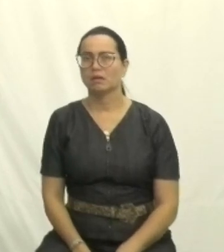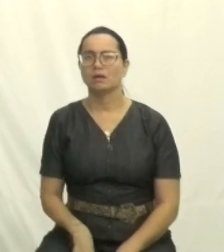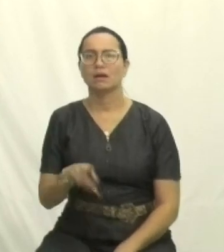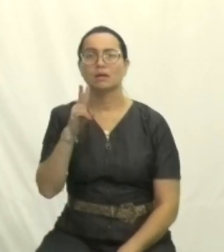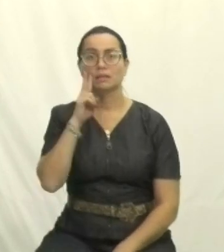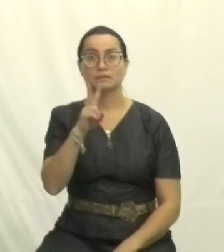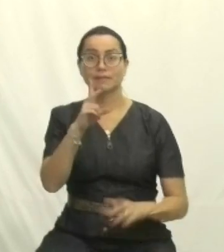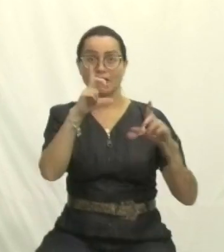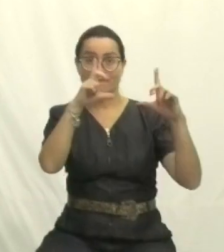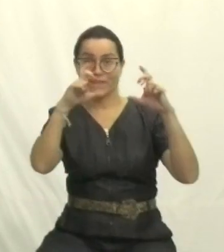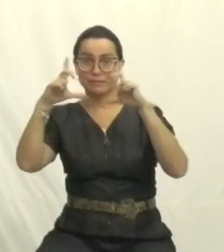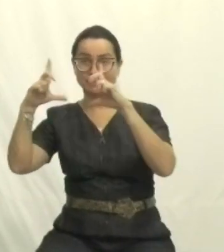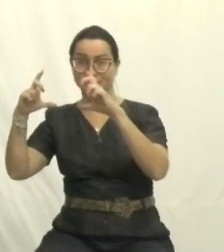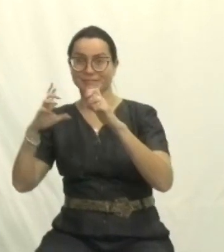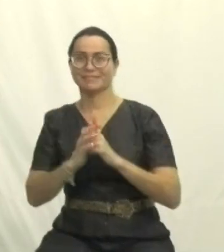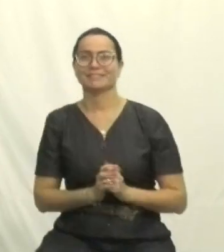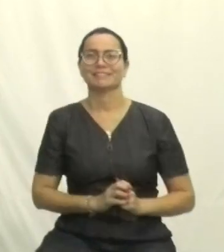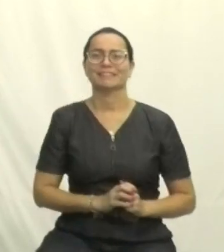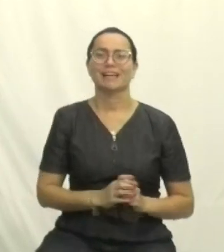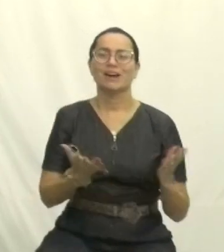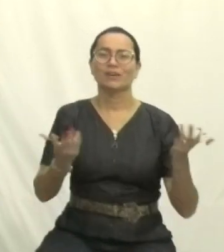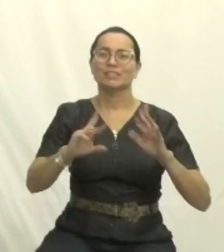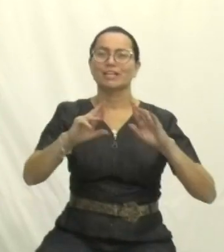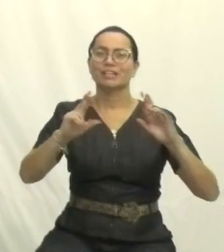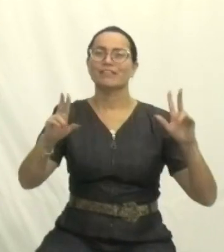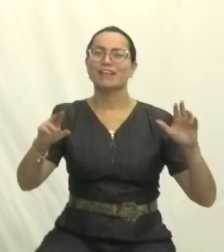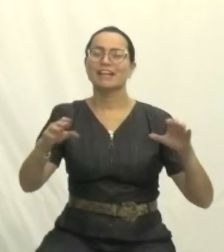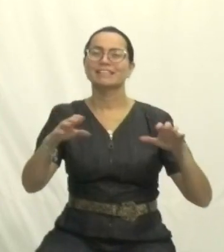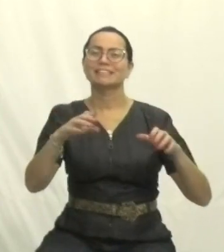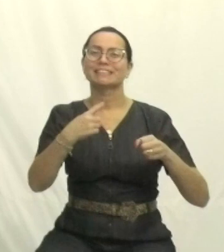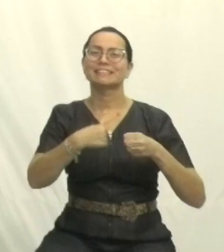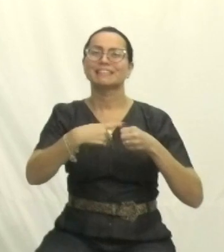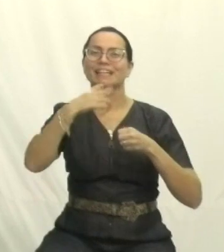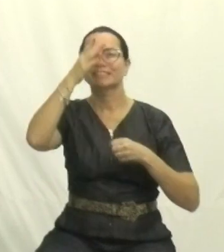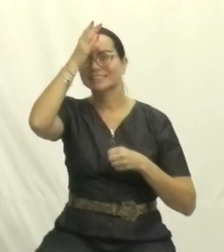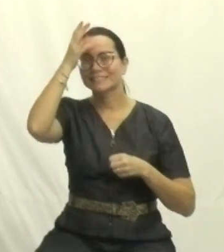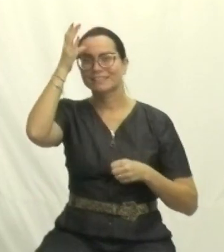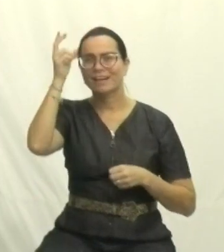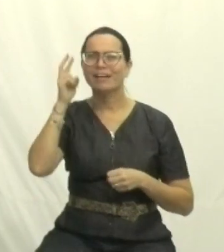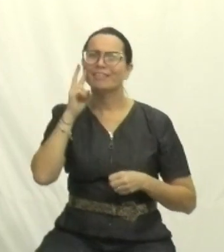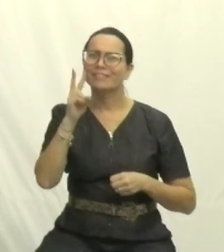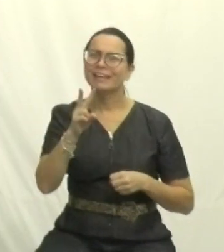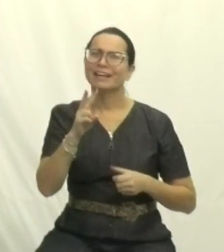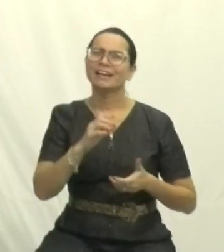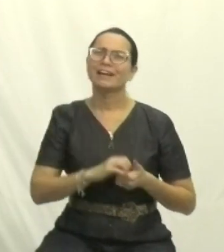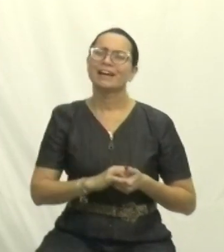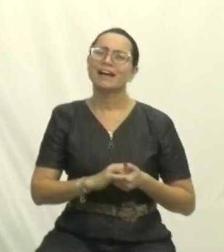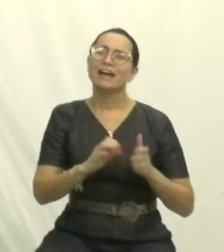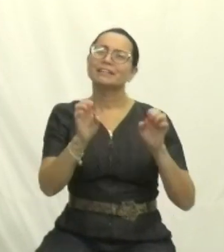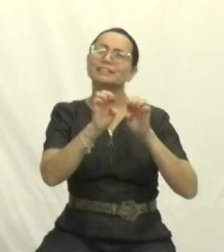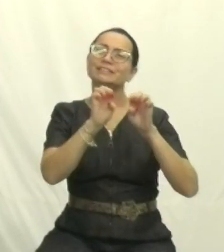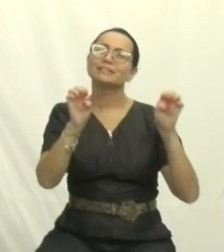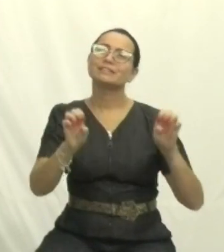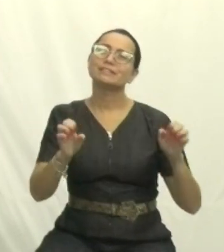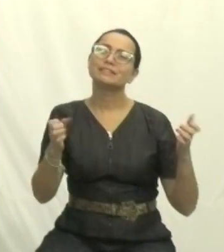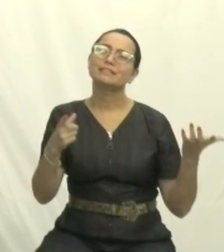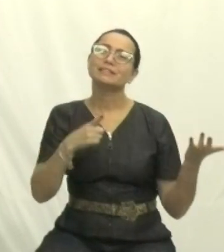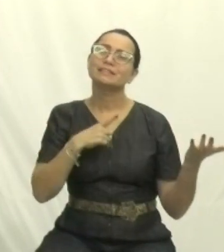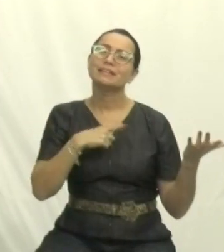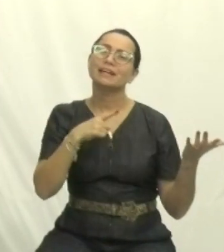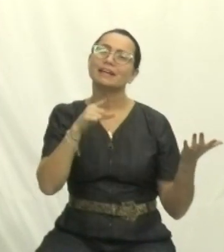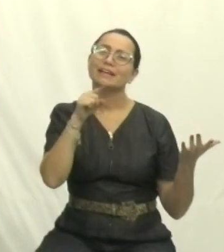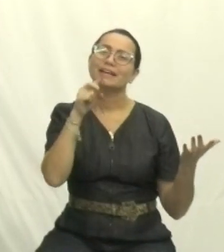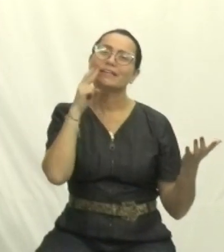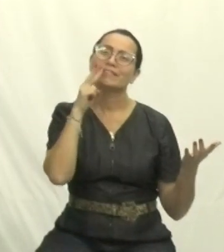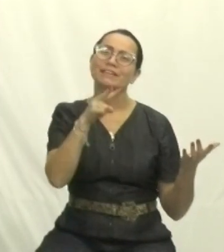1973, aproximadamente. Vocês verem basicamente a estrutura que a gente tem ao lado aqui, que é uma